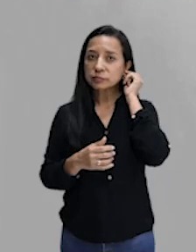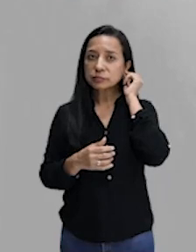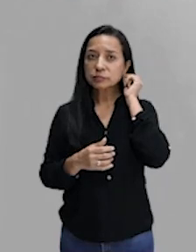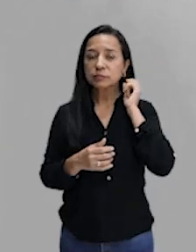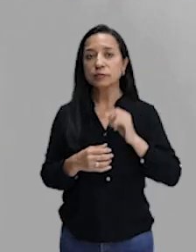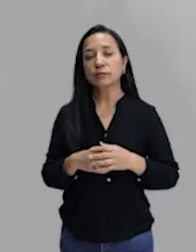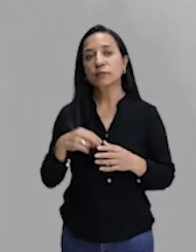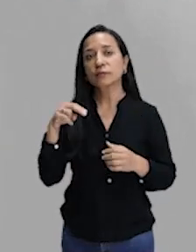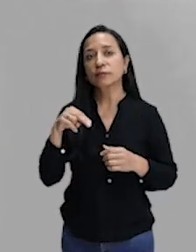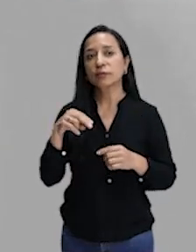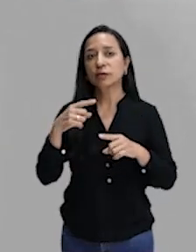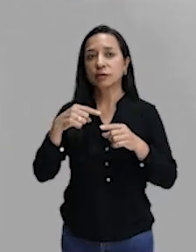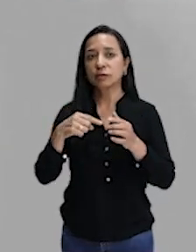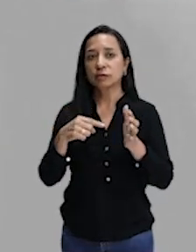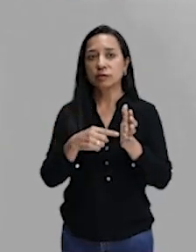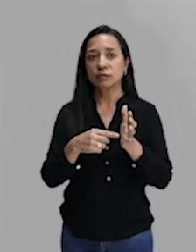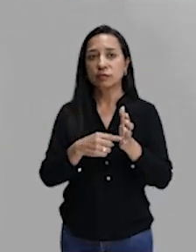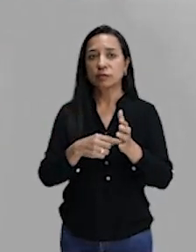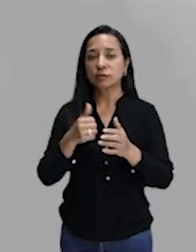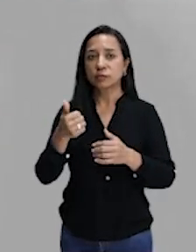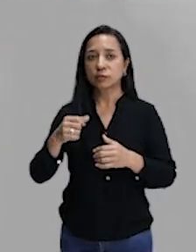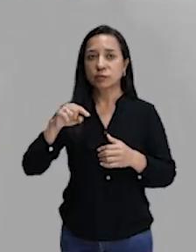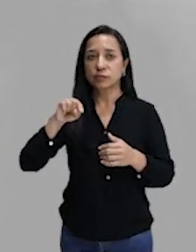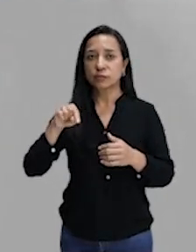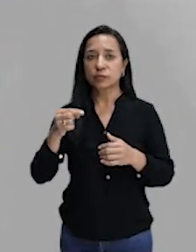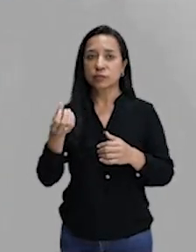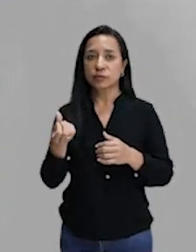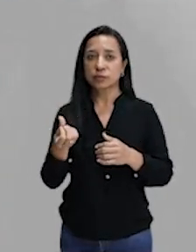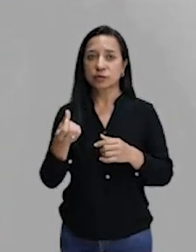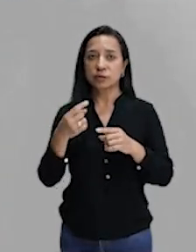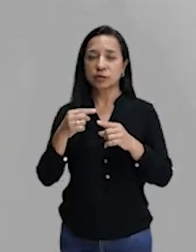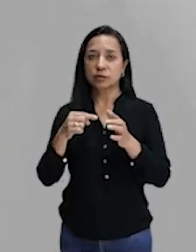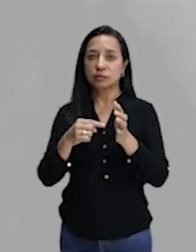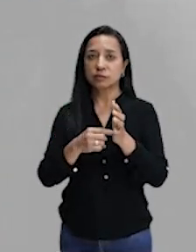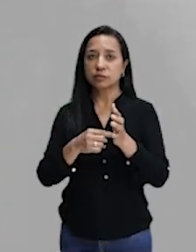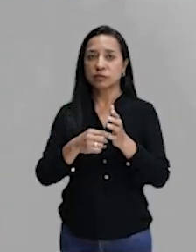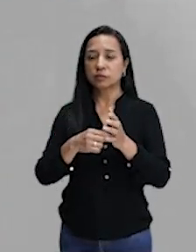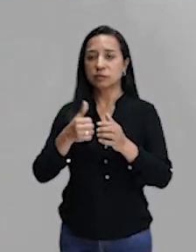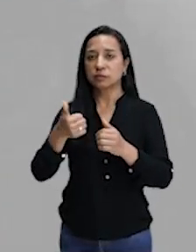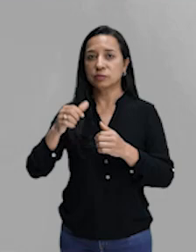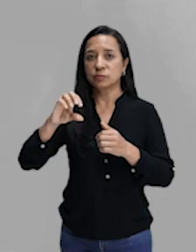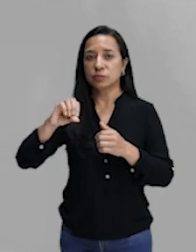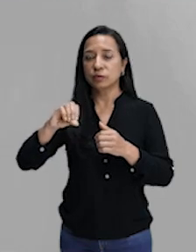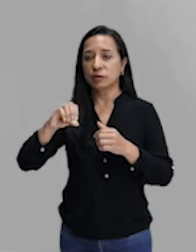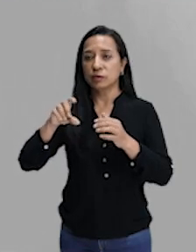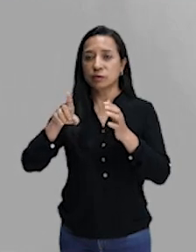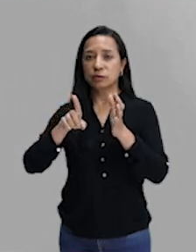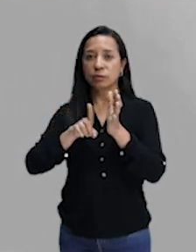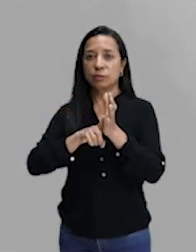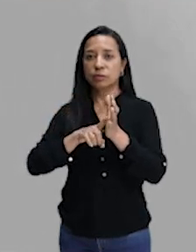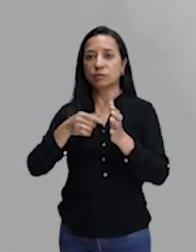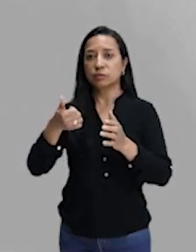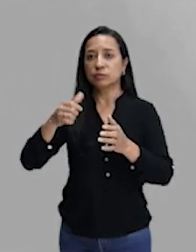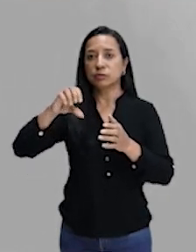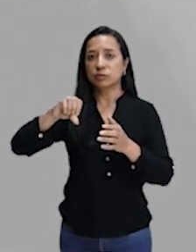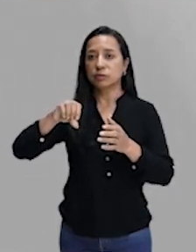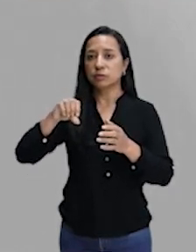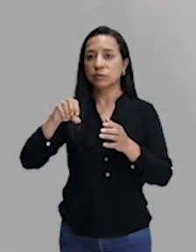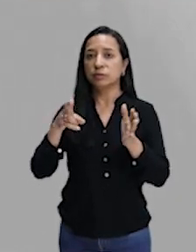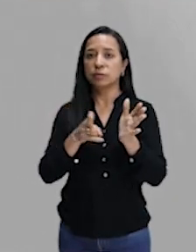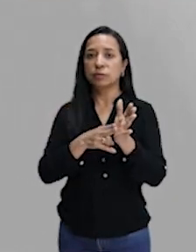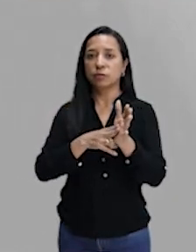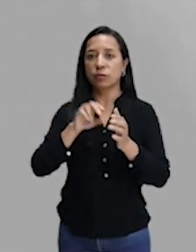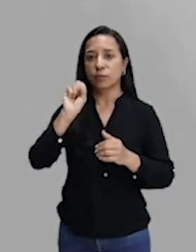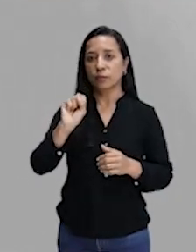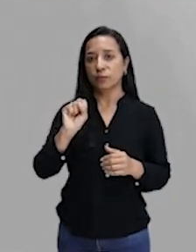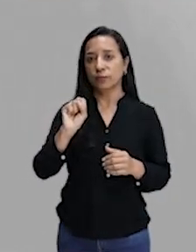que n vezes 1,6 x 10 a menos 19 é igual a 8 pronto aí se a =